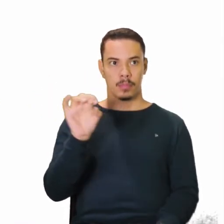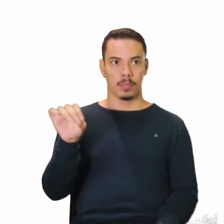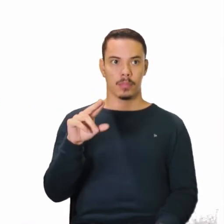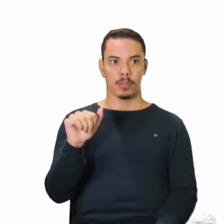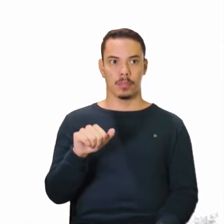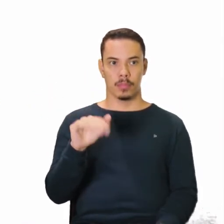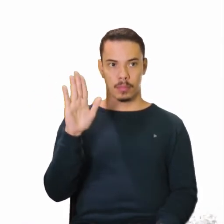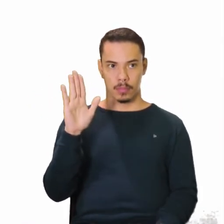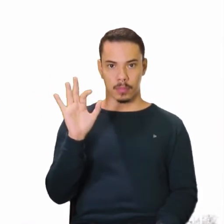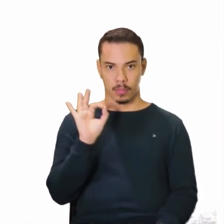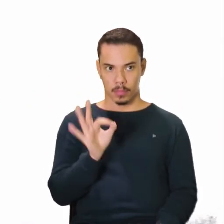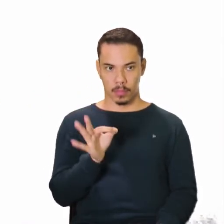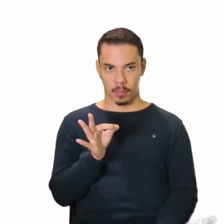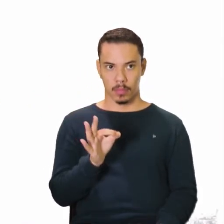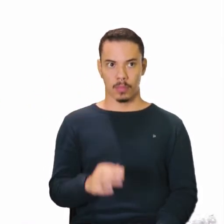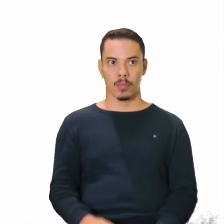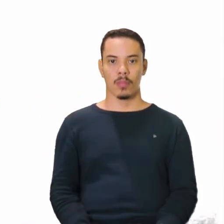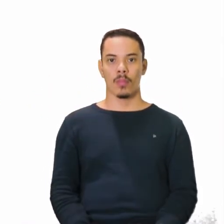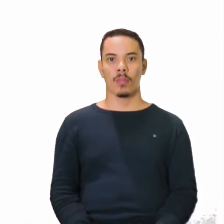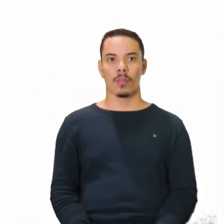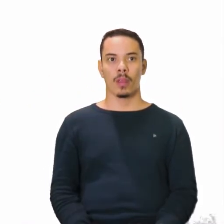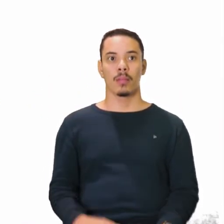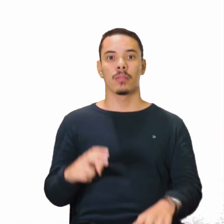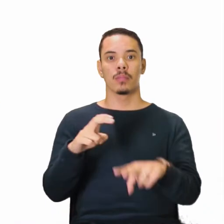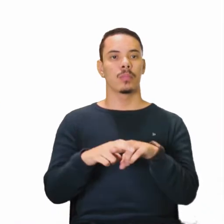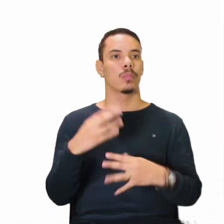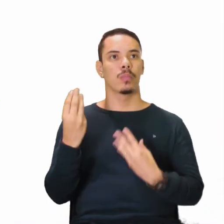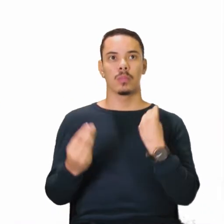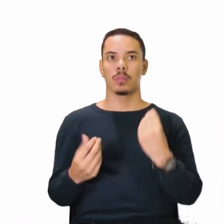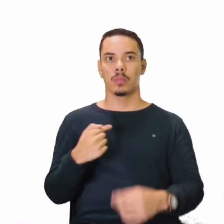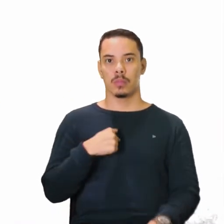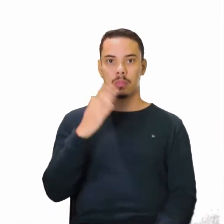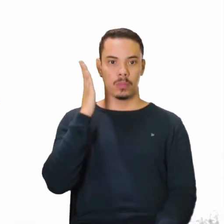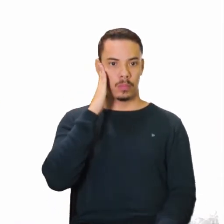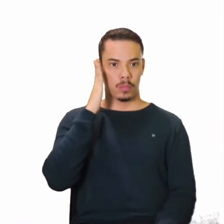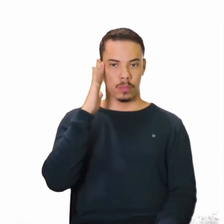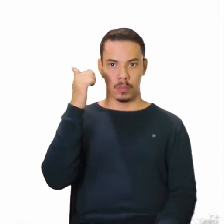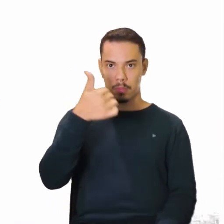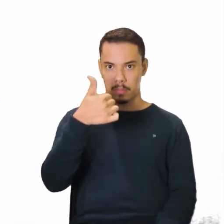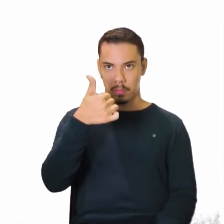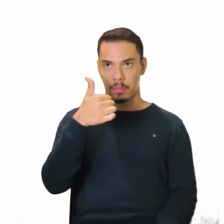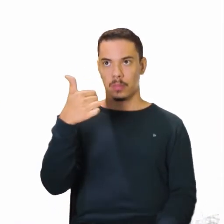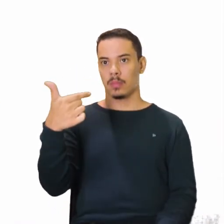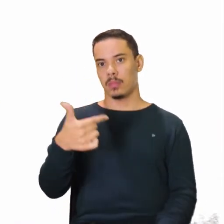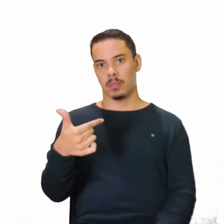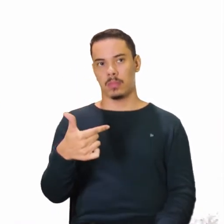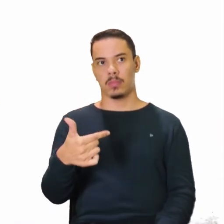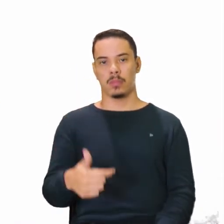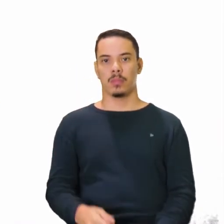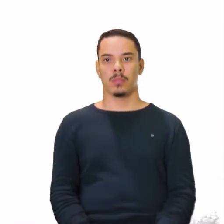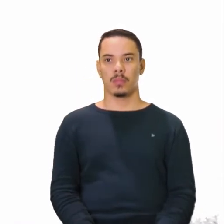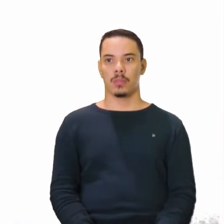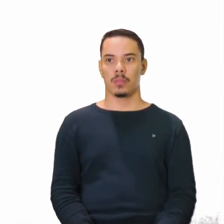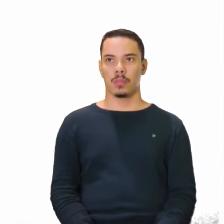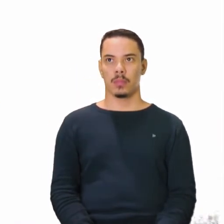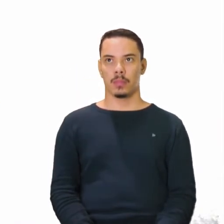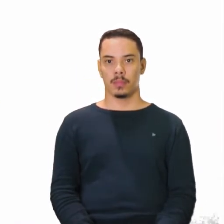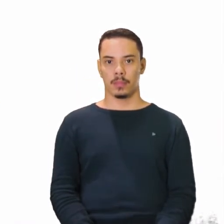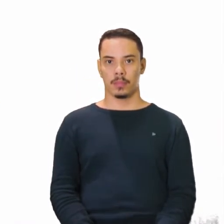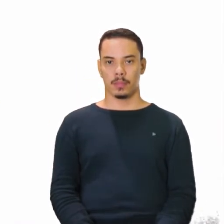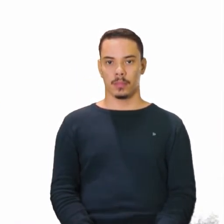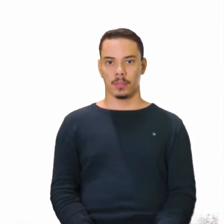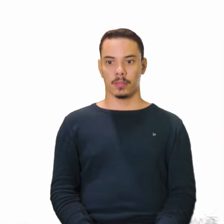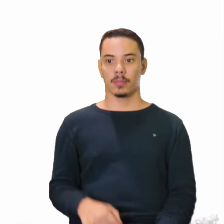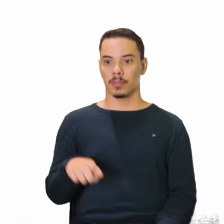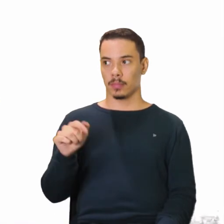orações. Muito bem, então vamos aqui. Como é que eu sei aonde está a primeira oração? Ó, ela